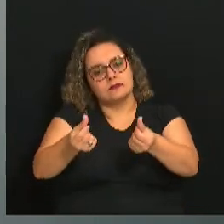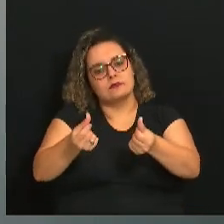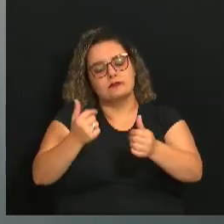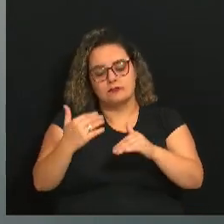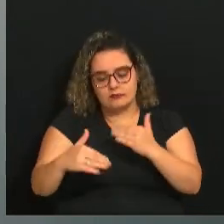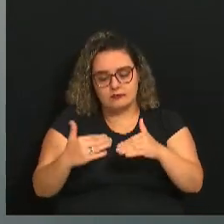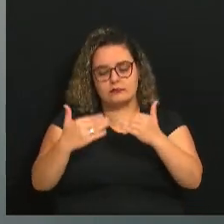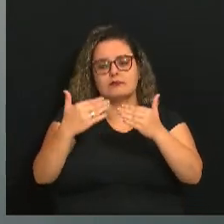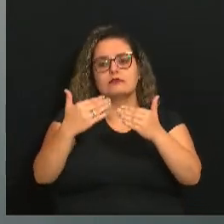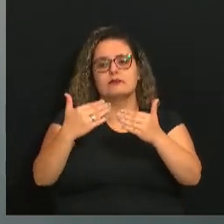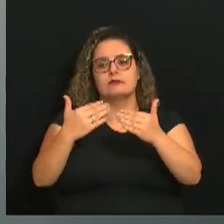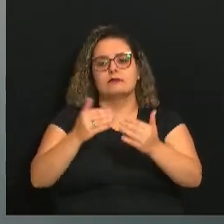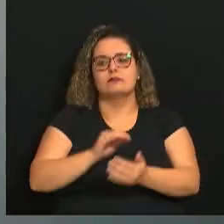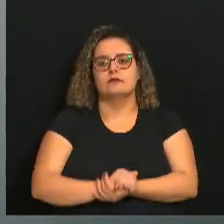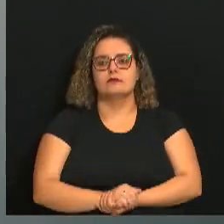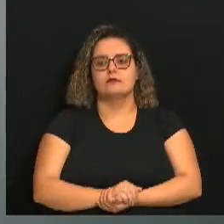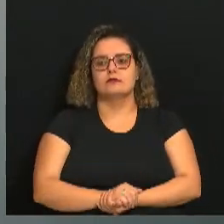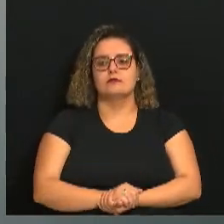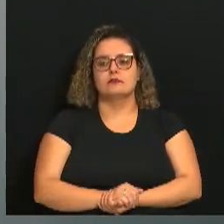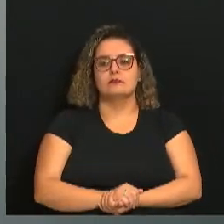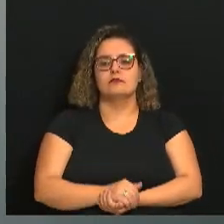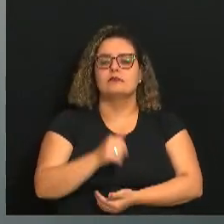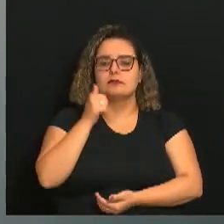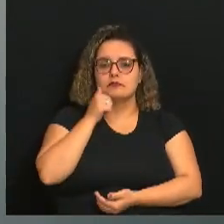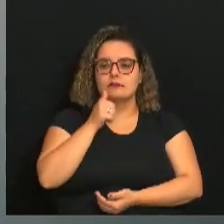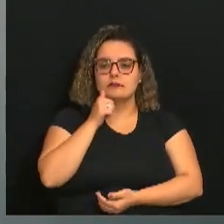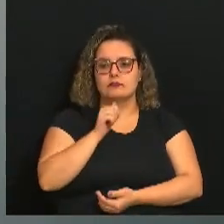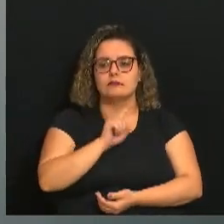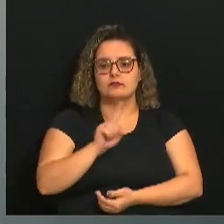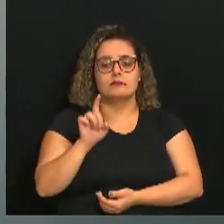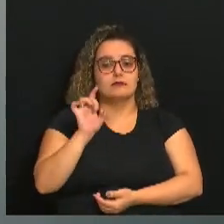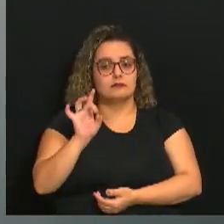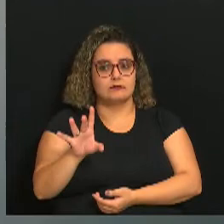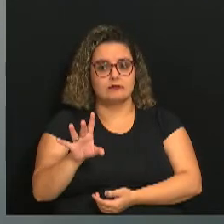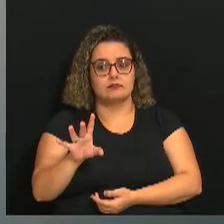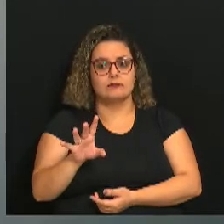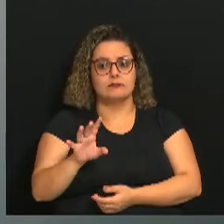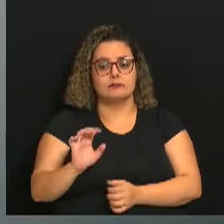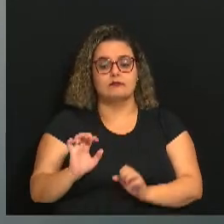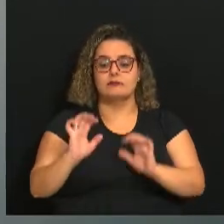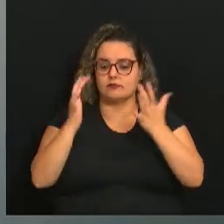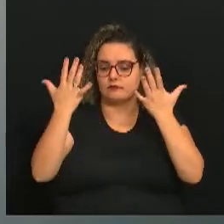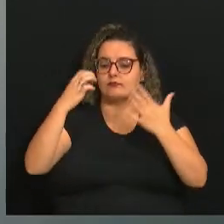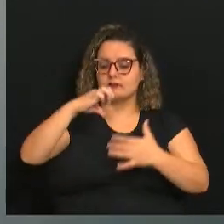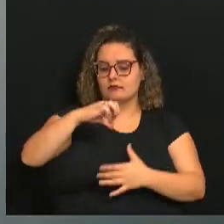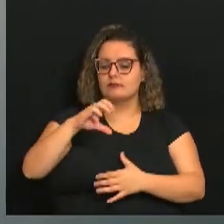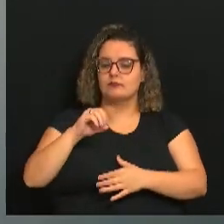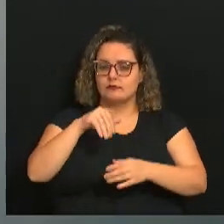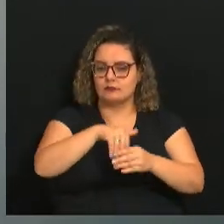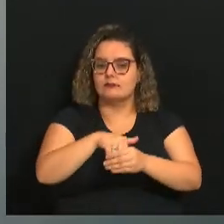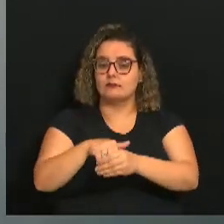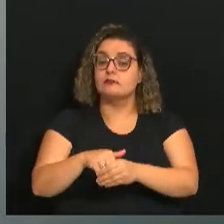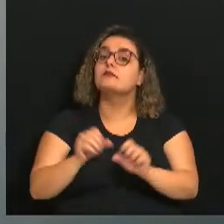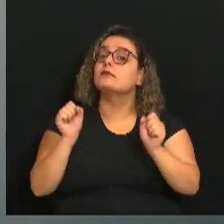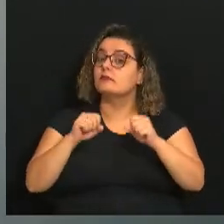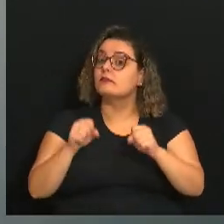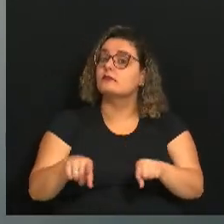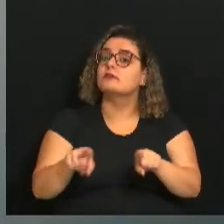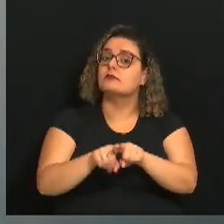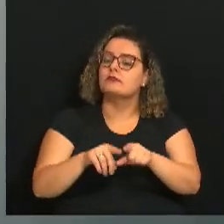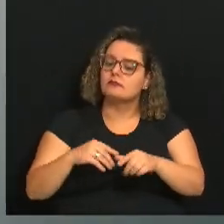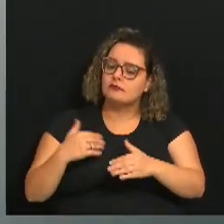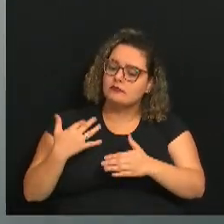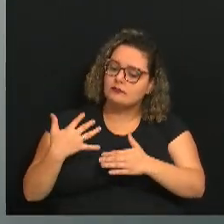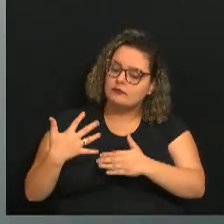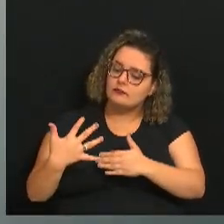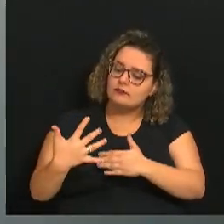vai ficar. Então, que as mulheres, não só a gente possa comemorar os 90 anos do voto feminino, mas muitos e muitos anos aí das